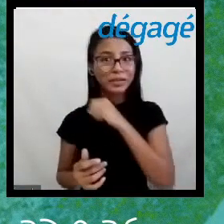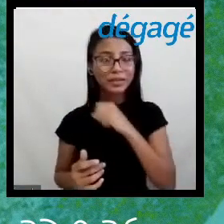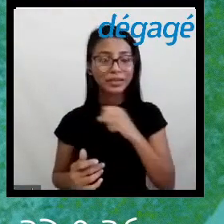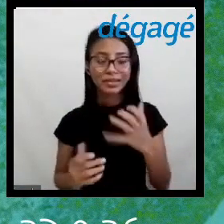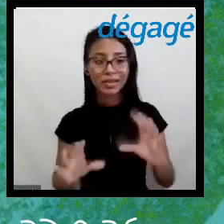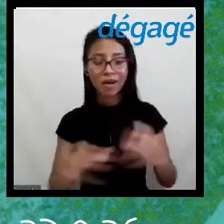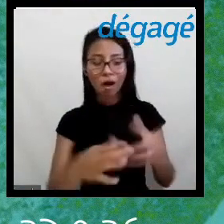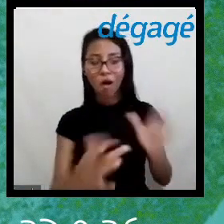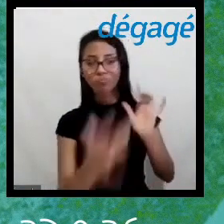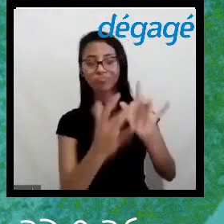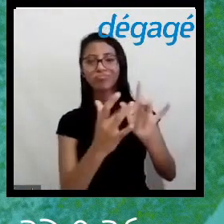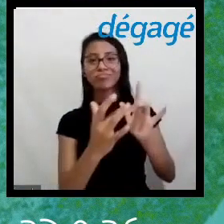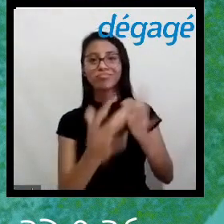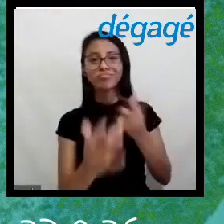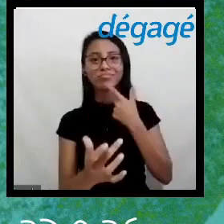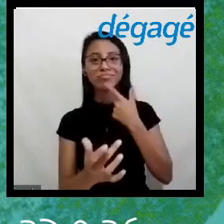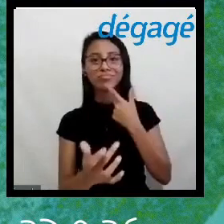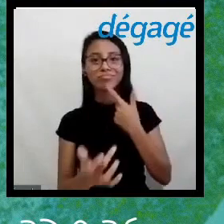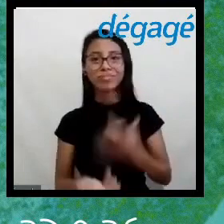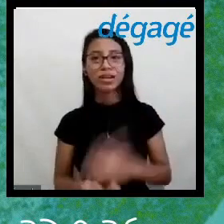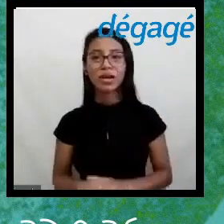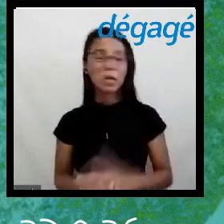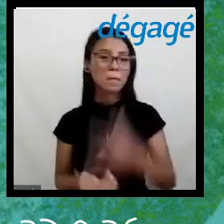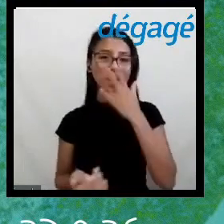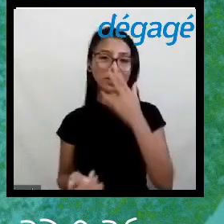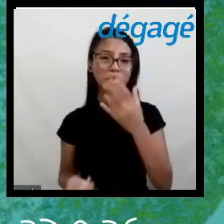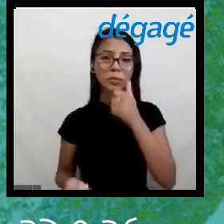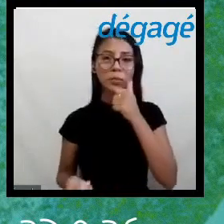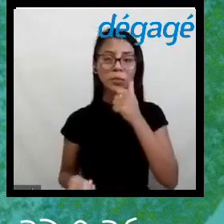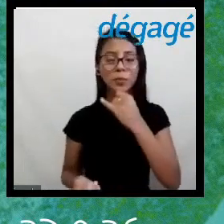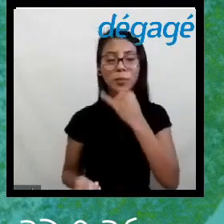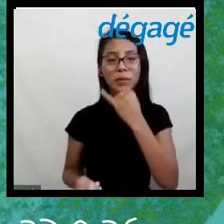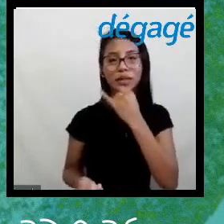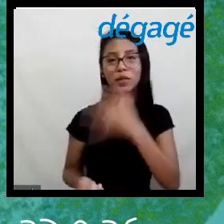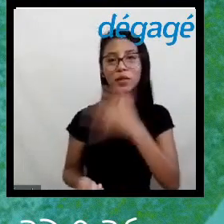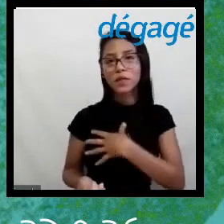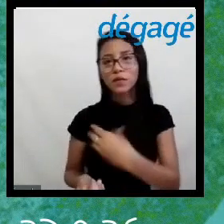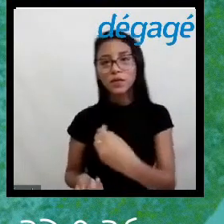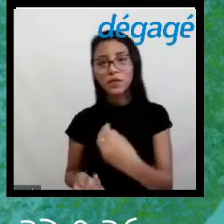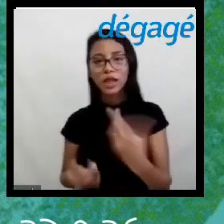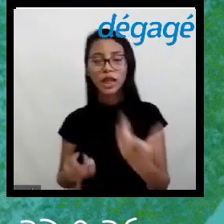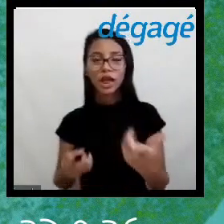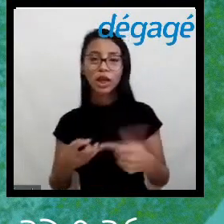Você tem algum parente, algum filho, ou você cai de paraquedas, que foi o meu caso.